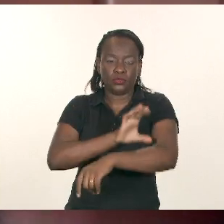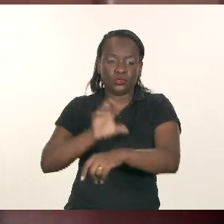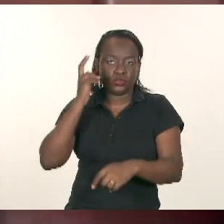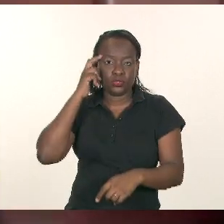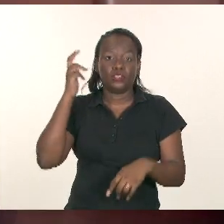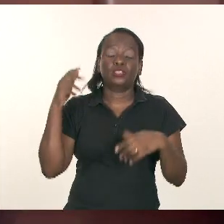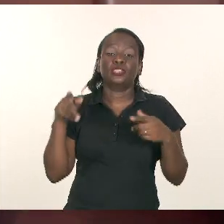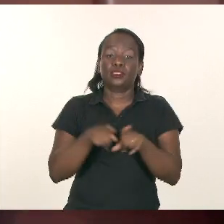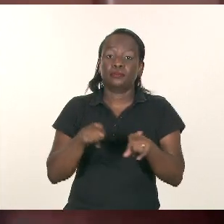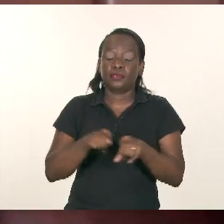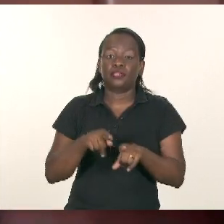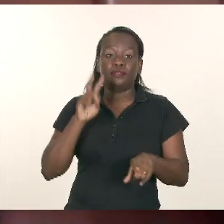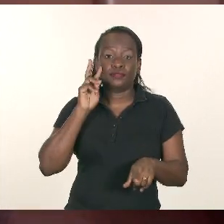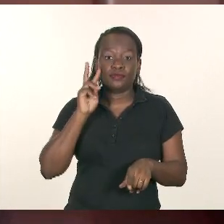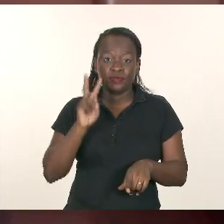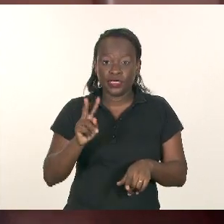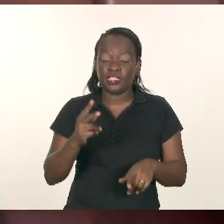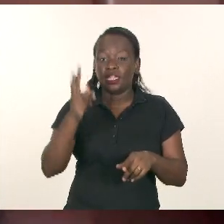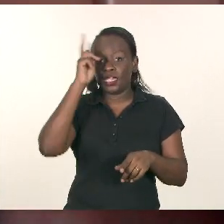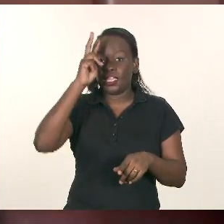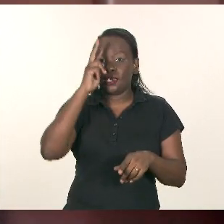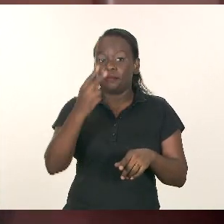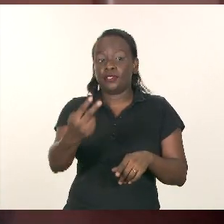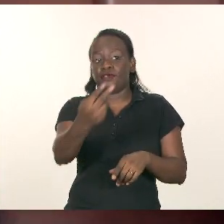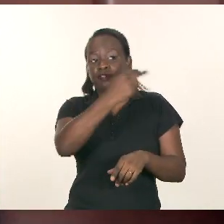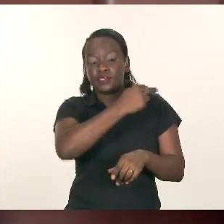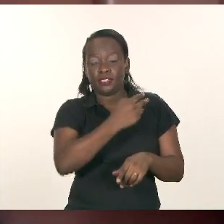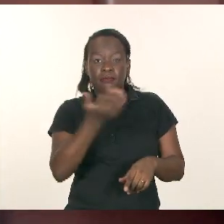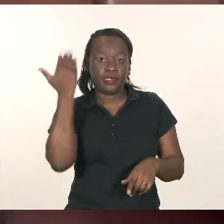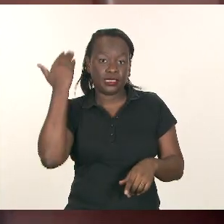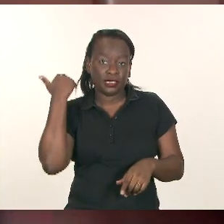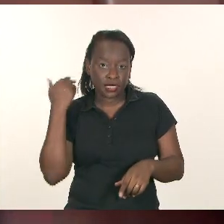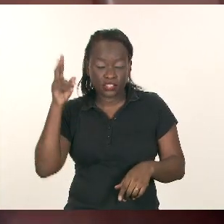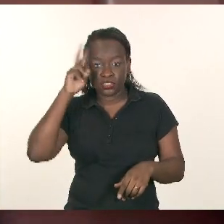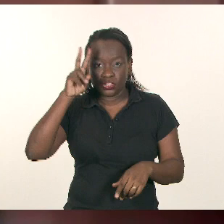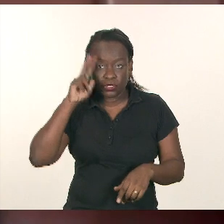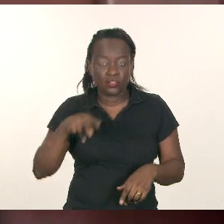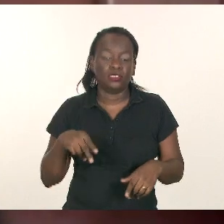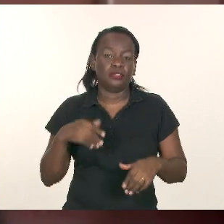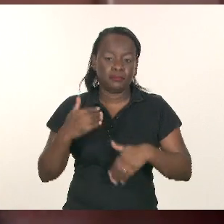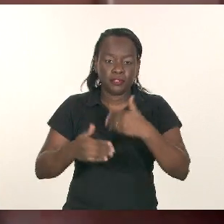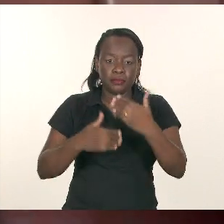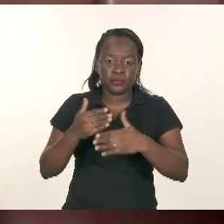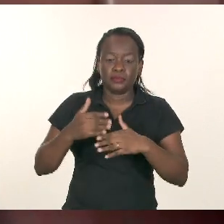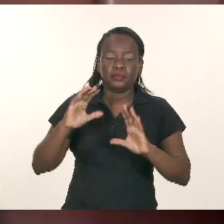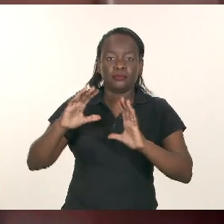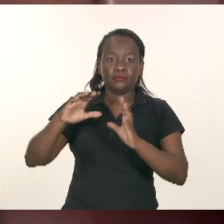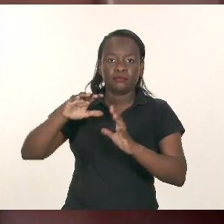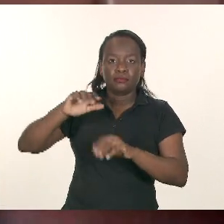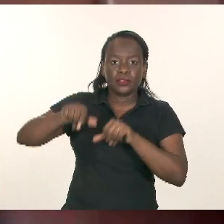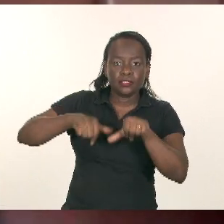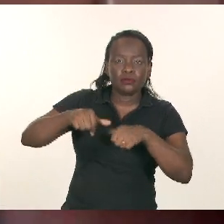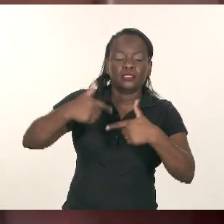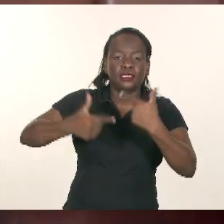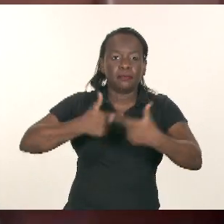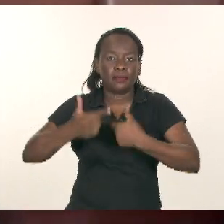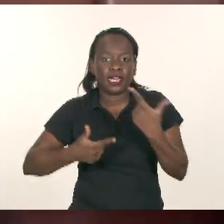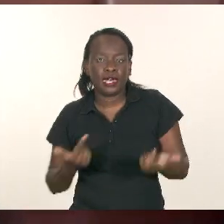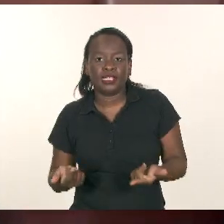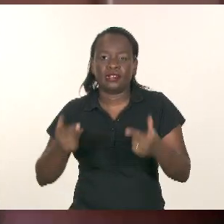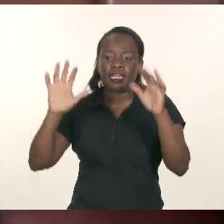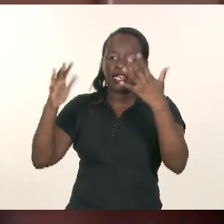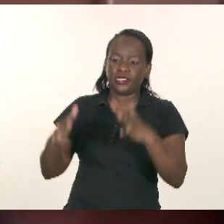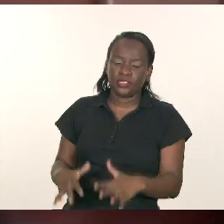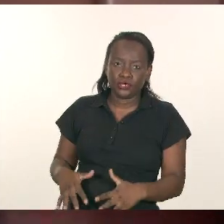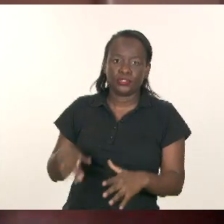sem deixar de olhar no retrovisor da memória, da história e dos processos do mundo do trabalho, né, da sua